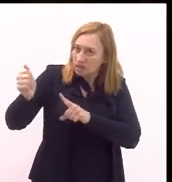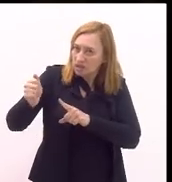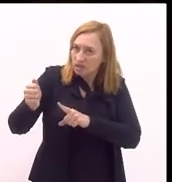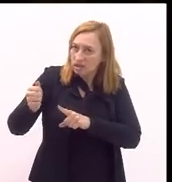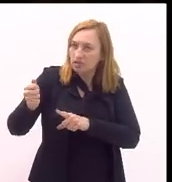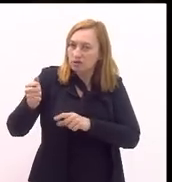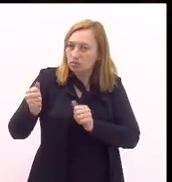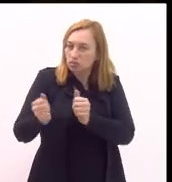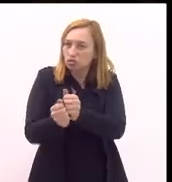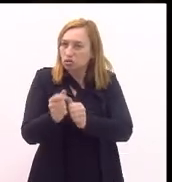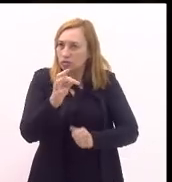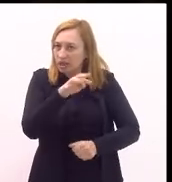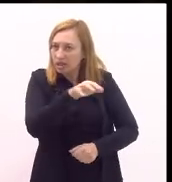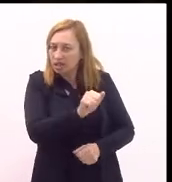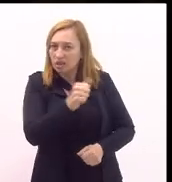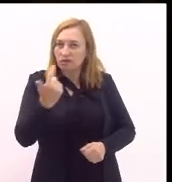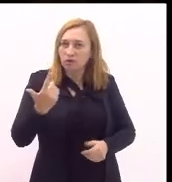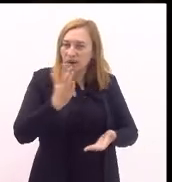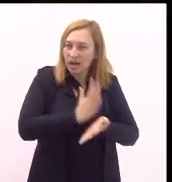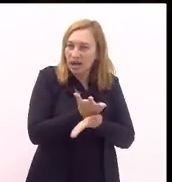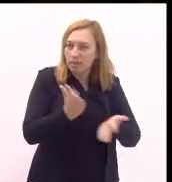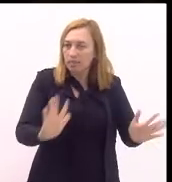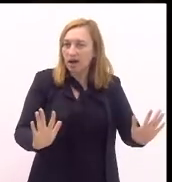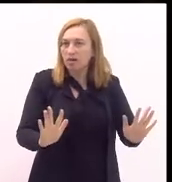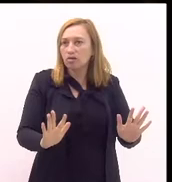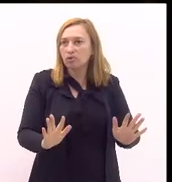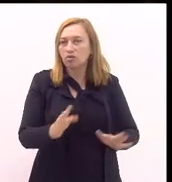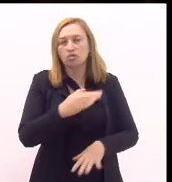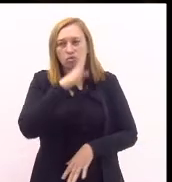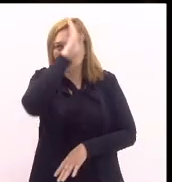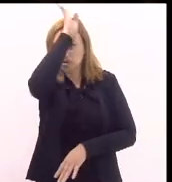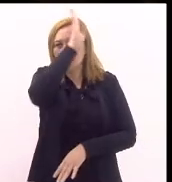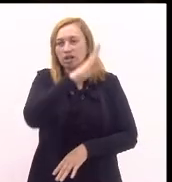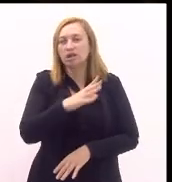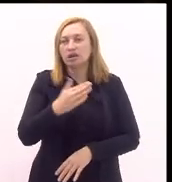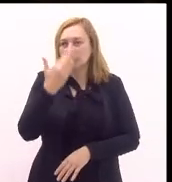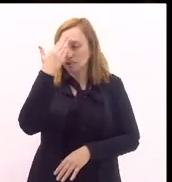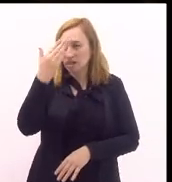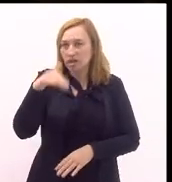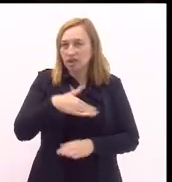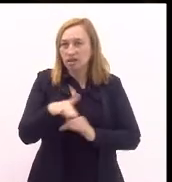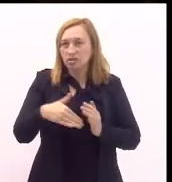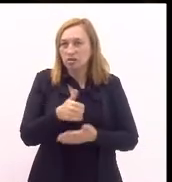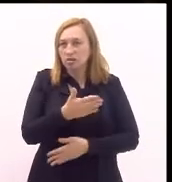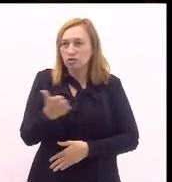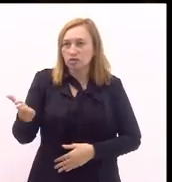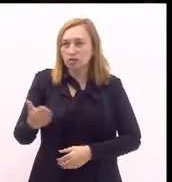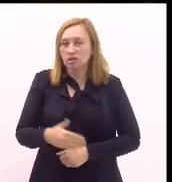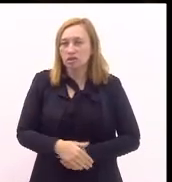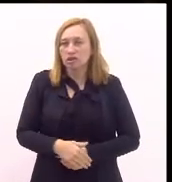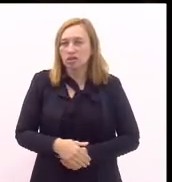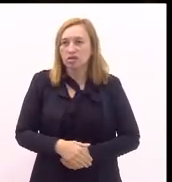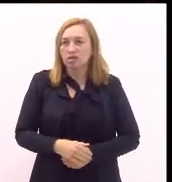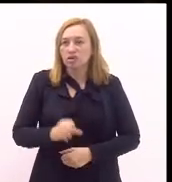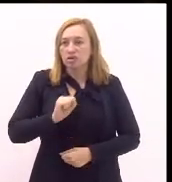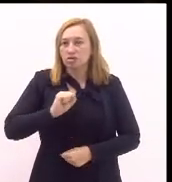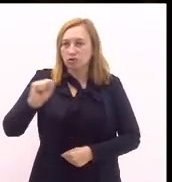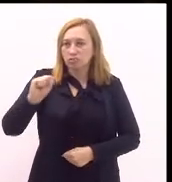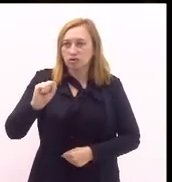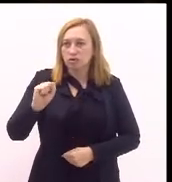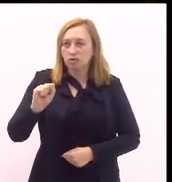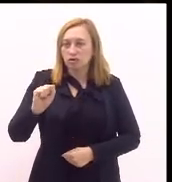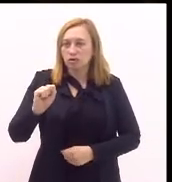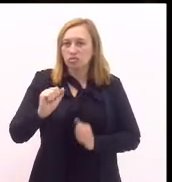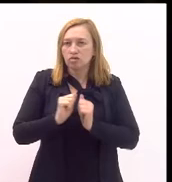nós vamos comer edita e vamos derrotar bolsonaro Muito obrigado a todos e todas conto com todos